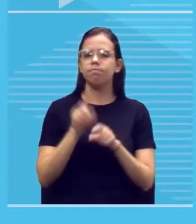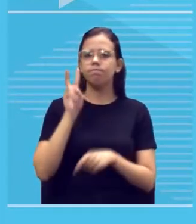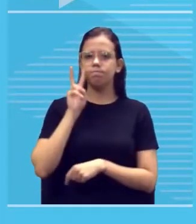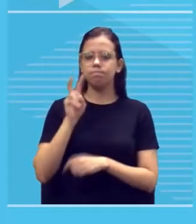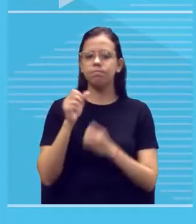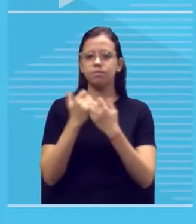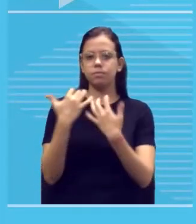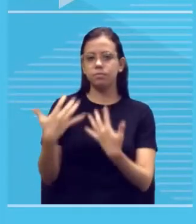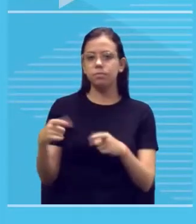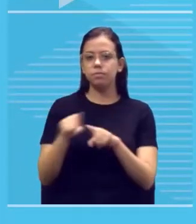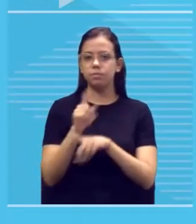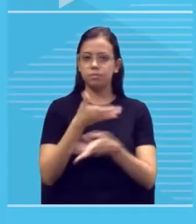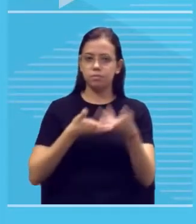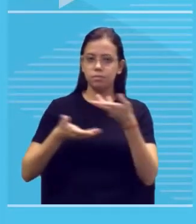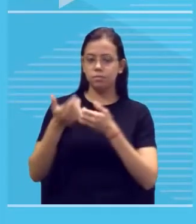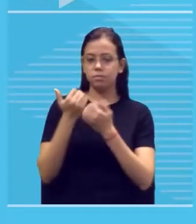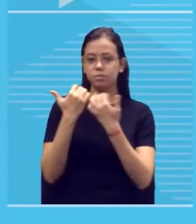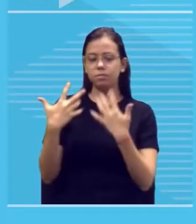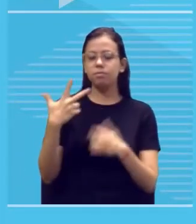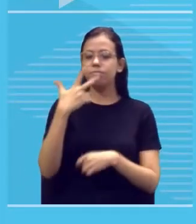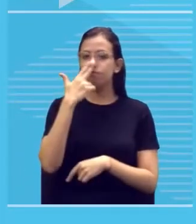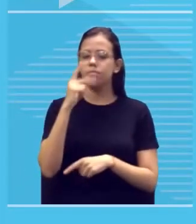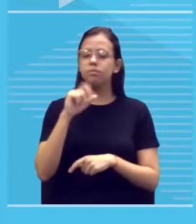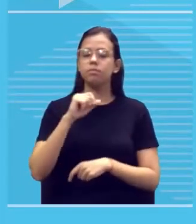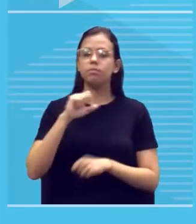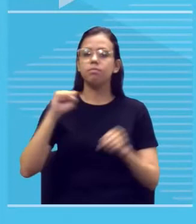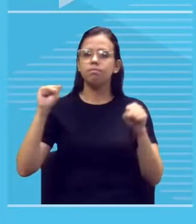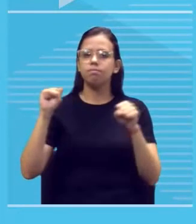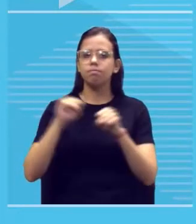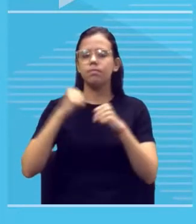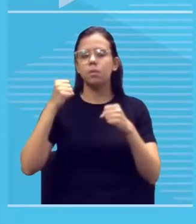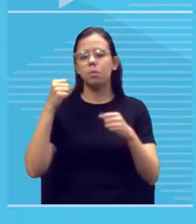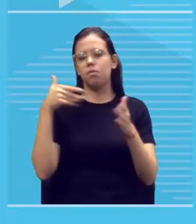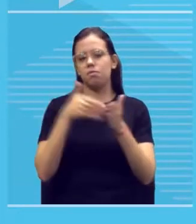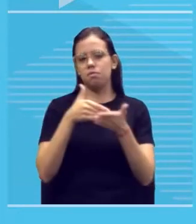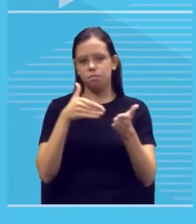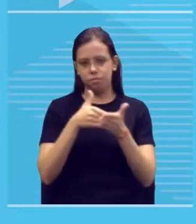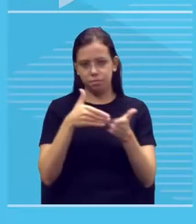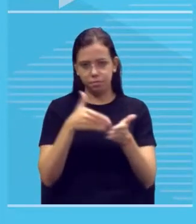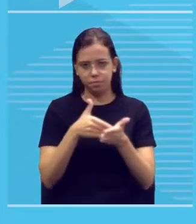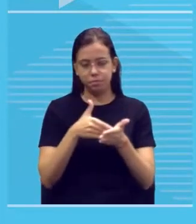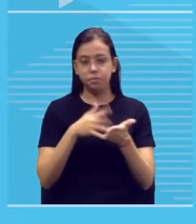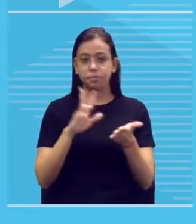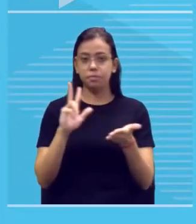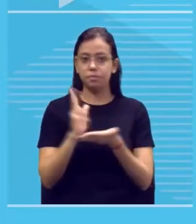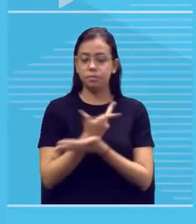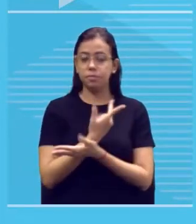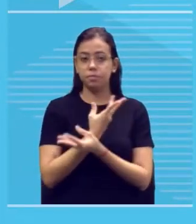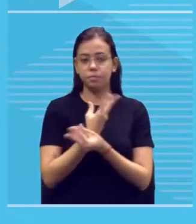interage com ele é como se você quebrasse aquela quarta parede isso acontece muito hoje é